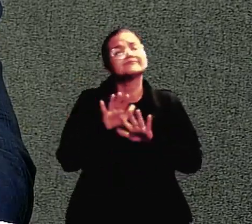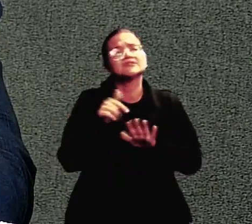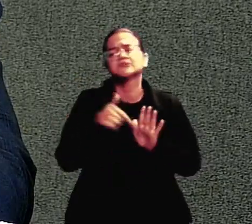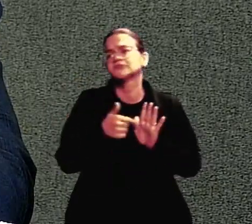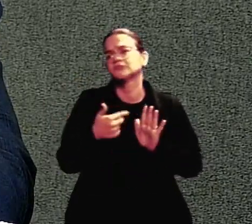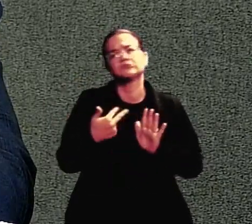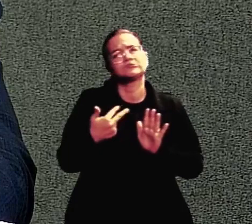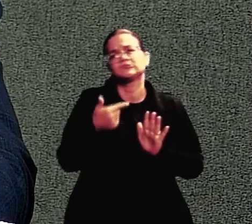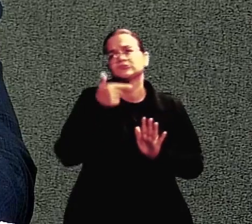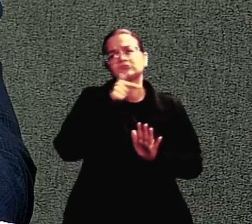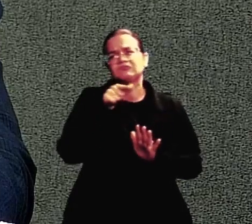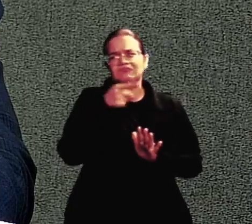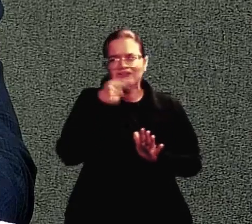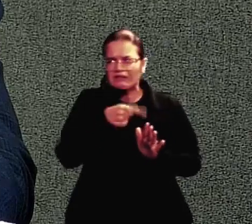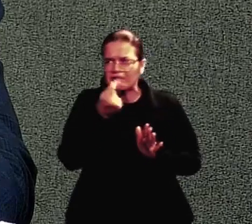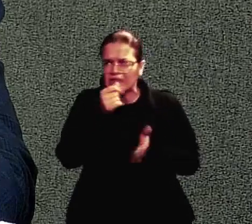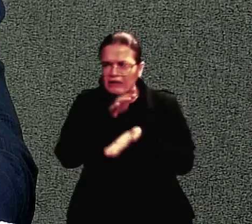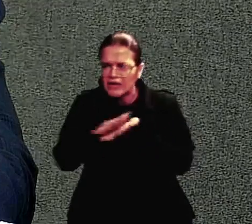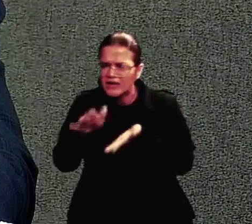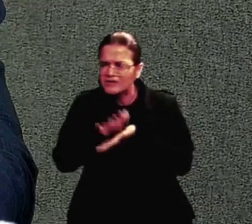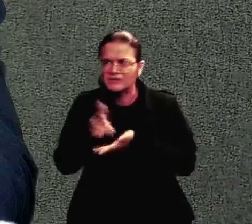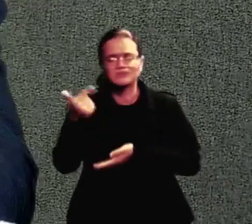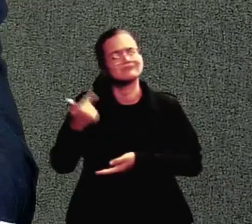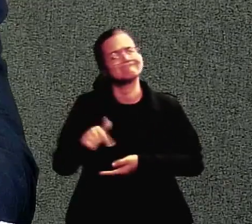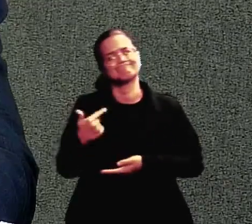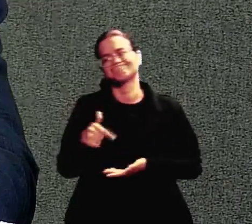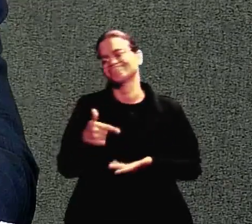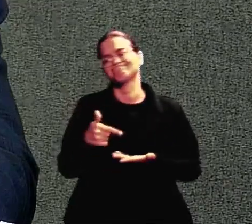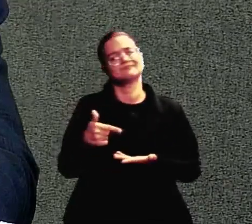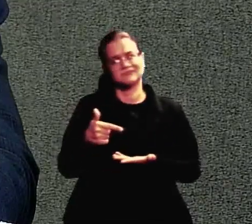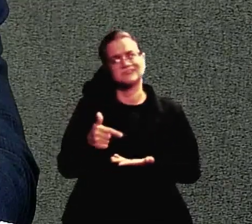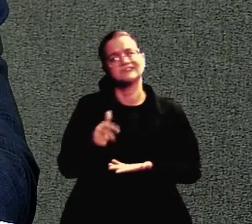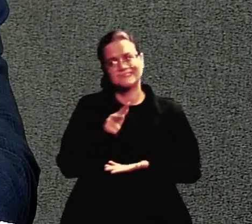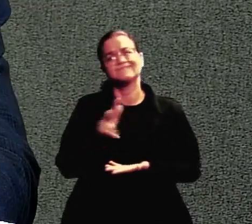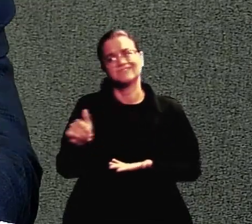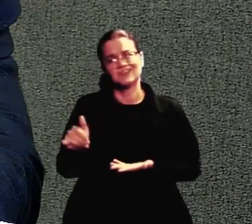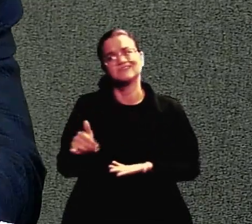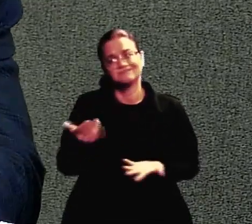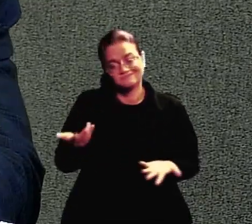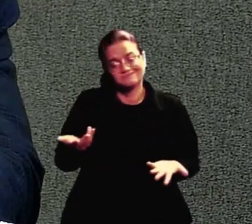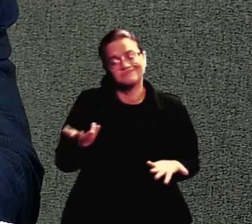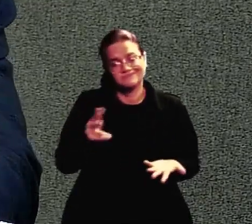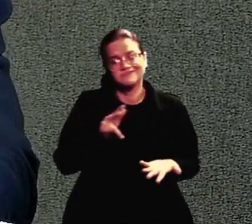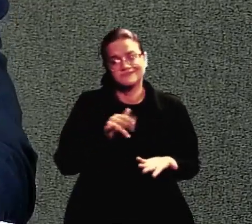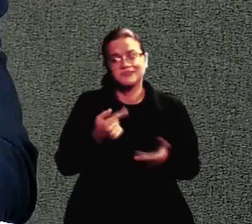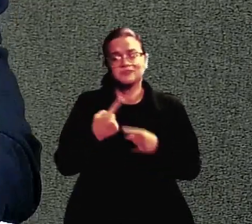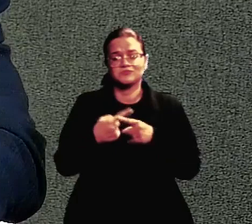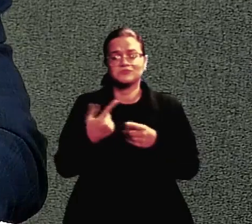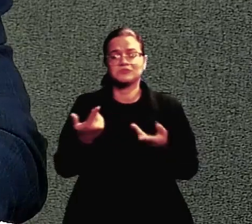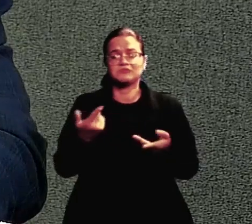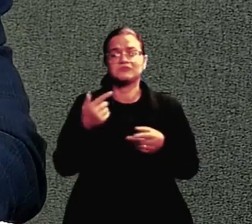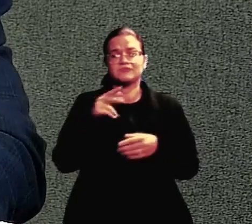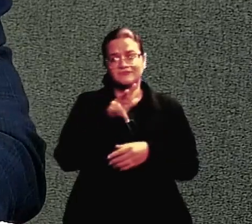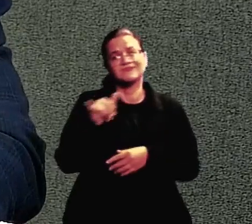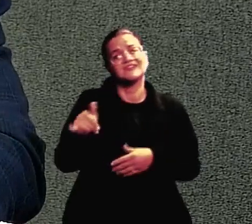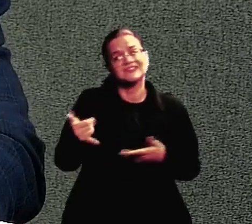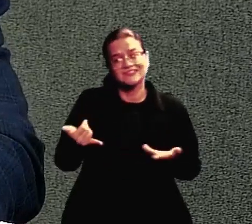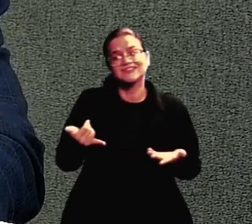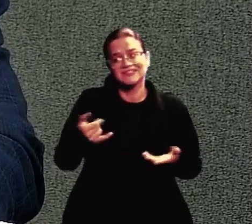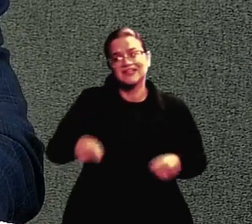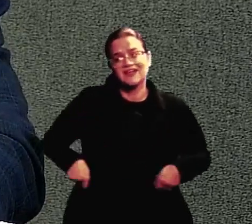dizer que ele não vai gerar custo para o erário, né, do